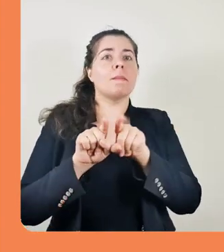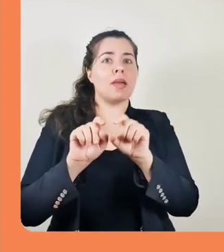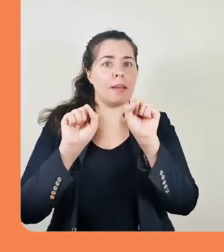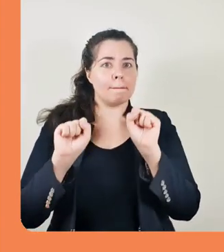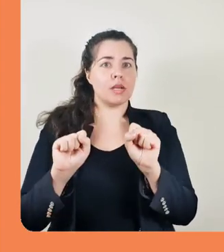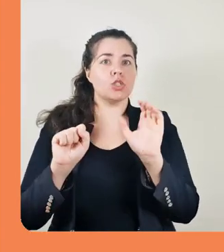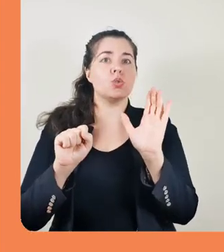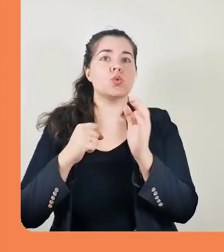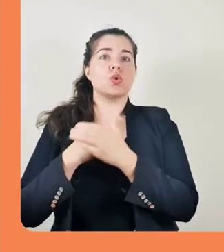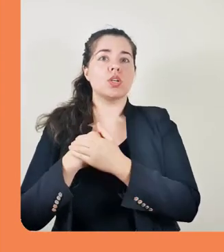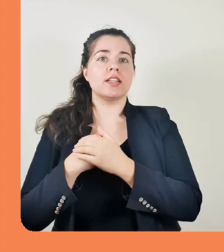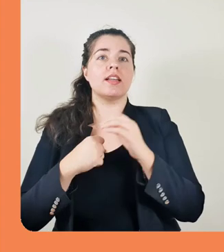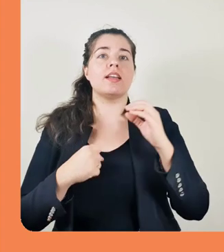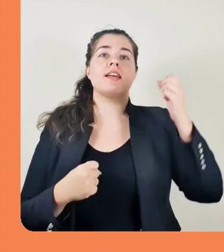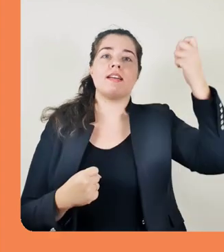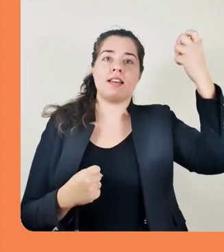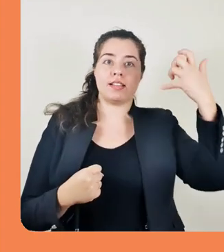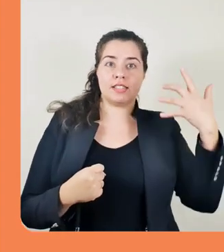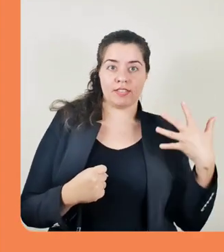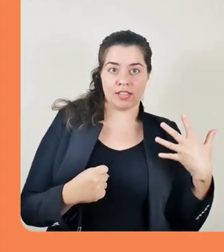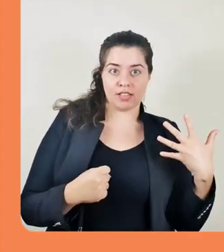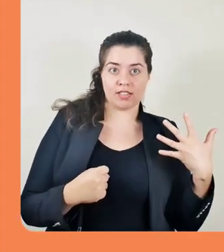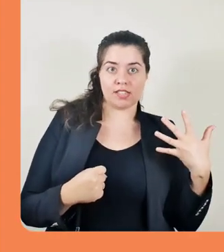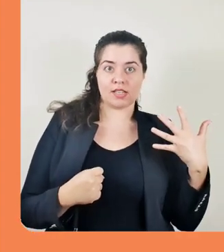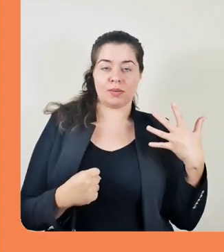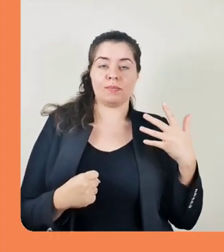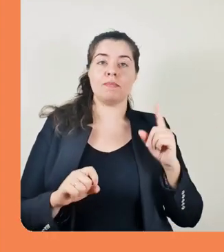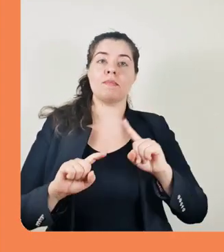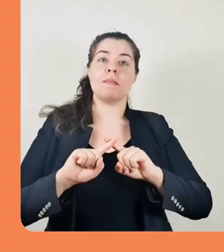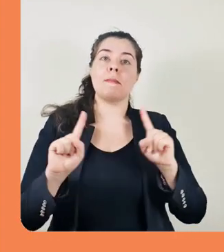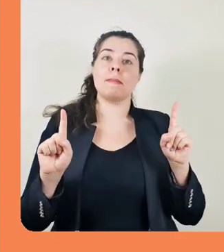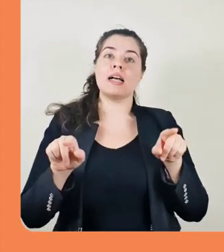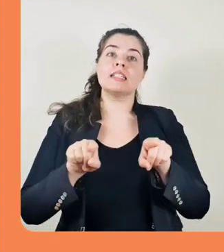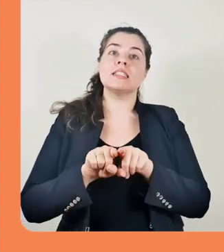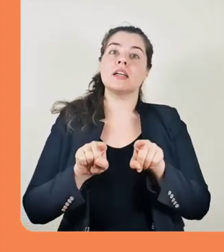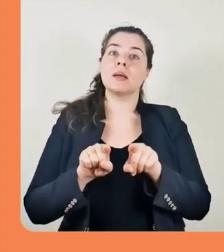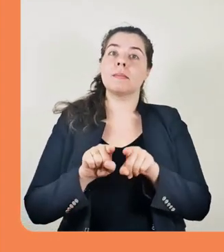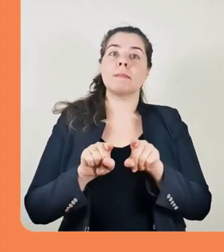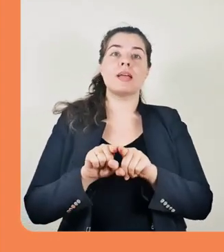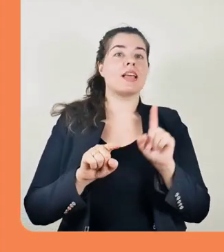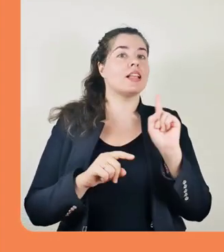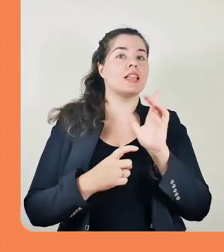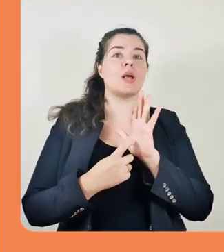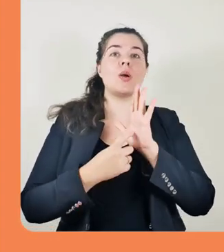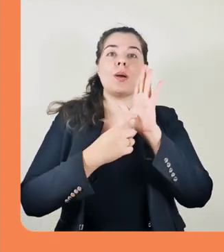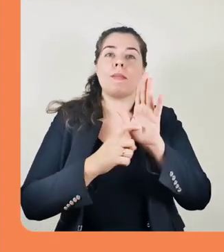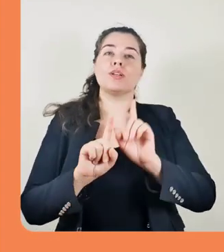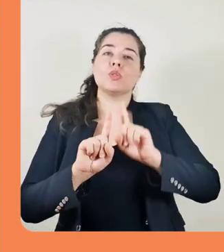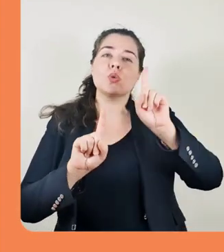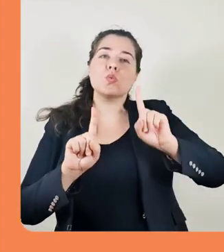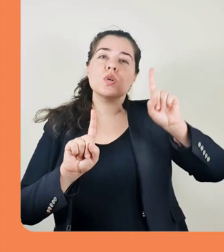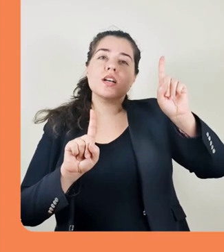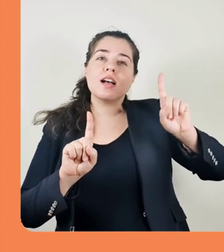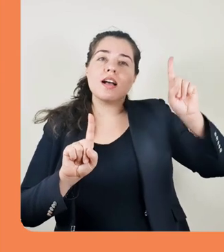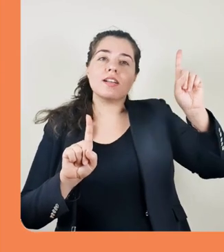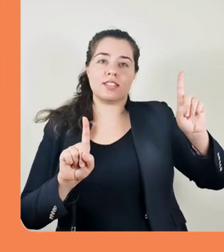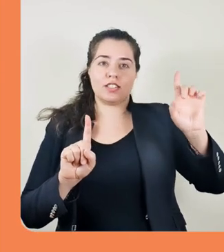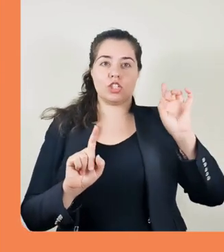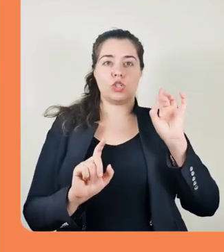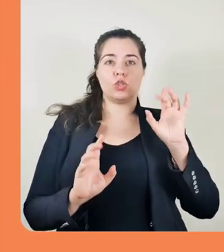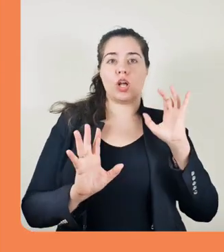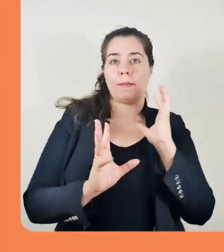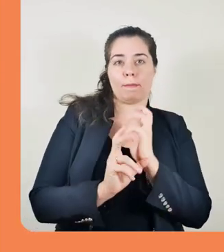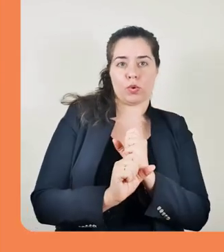colocar aqui Dois Vizinhos próximos aos seus alunos e assim como no ranqueamento você pode ocultar a classificação então ele